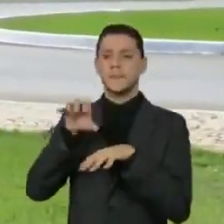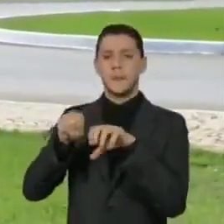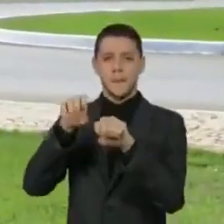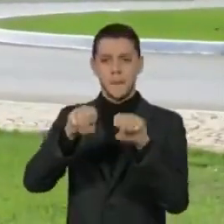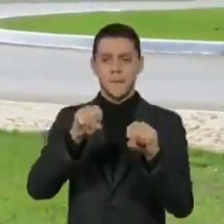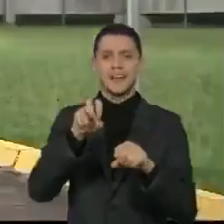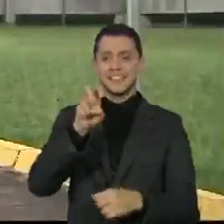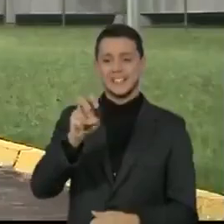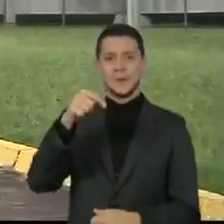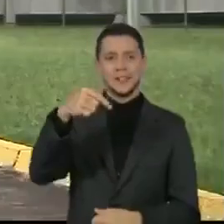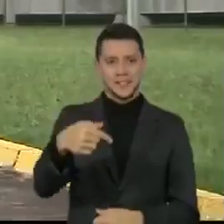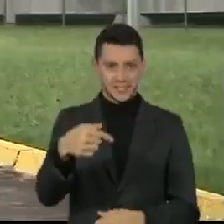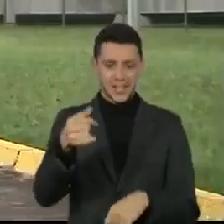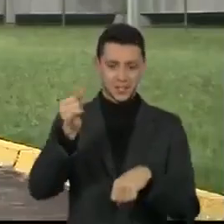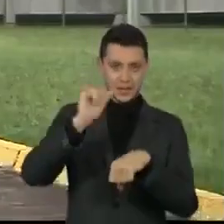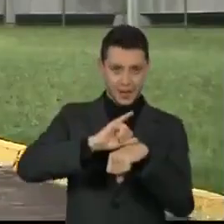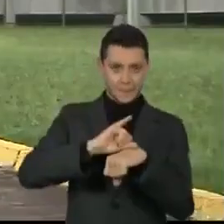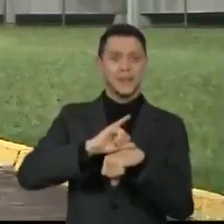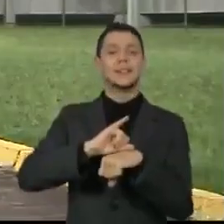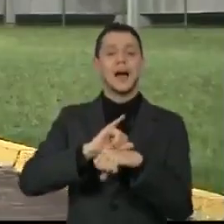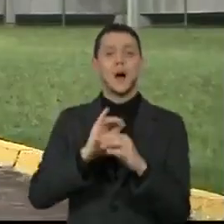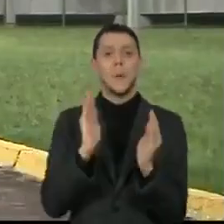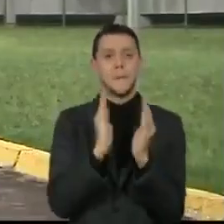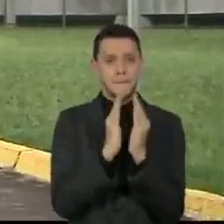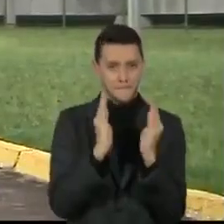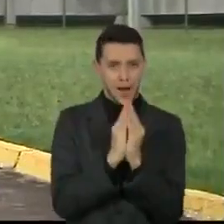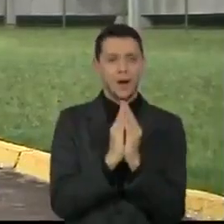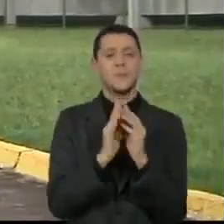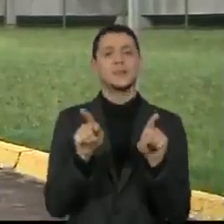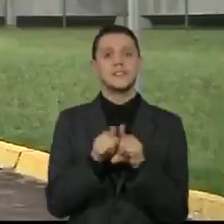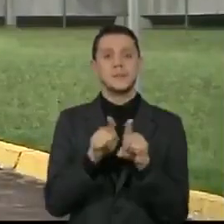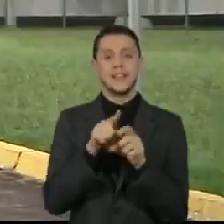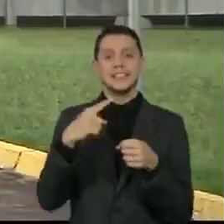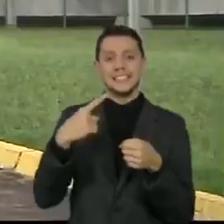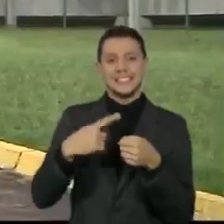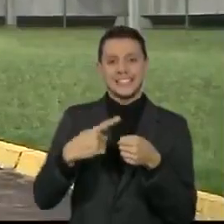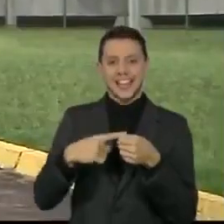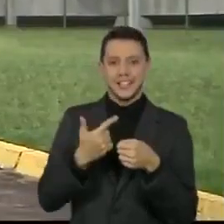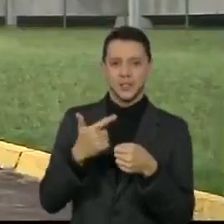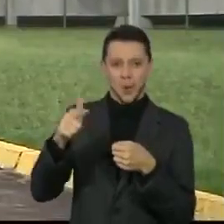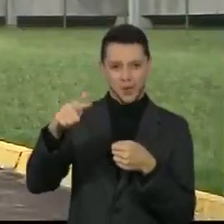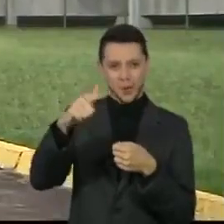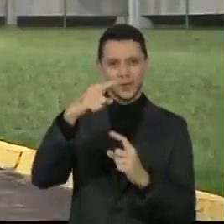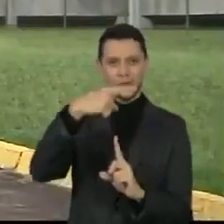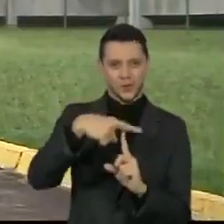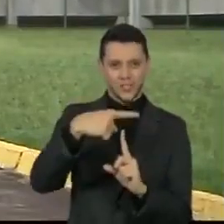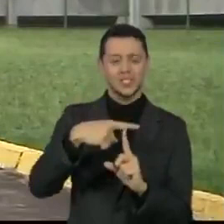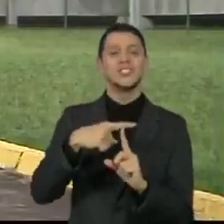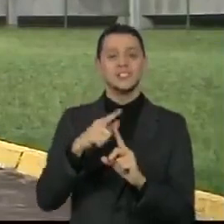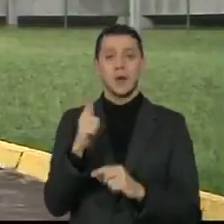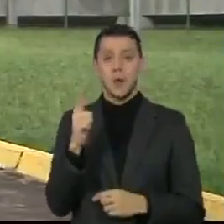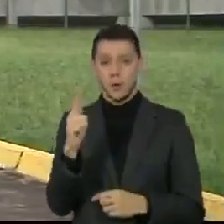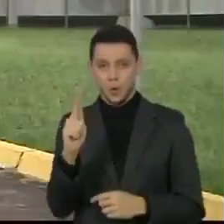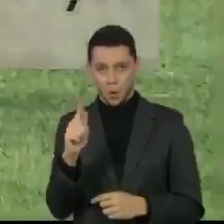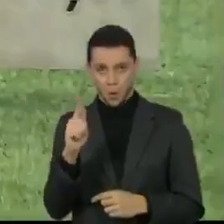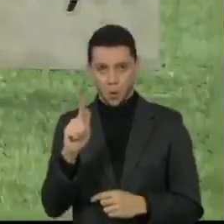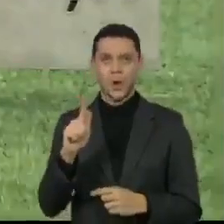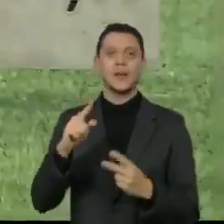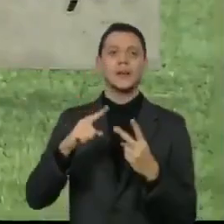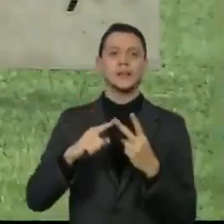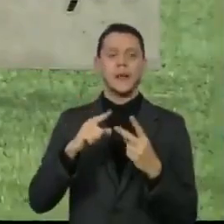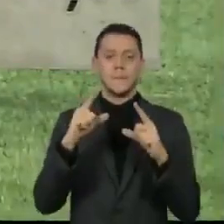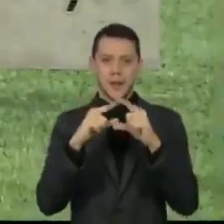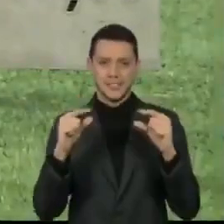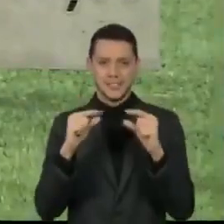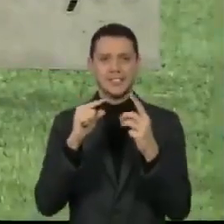busca e apreensão na capital Palmas outras cidades do Tocantins além de Goiânia Brasília e São Paulo